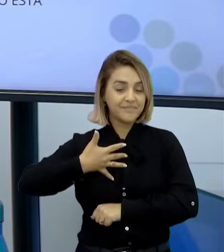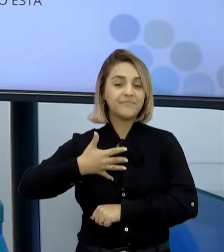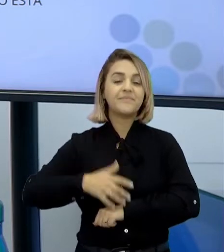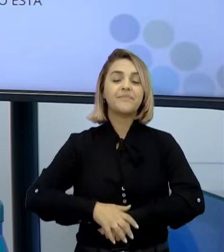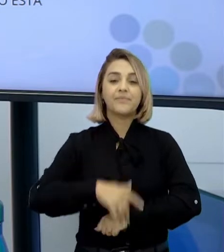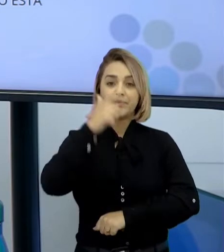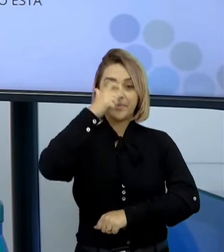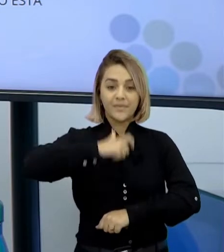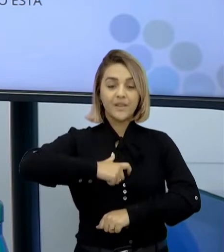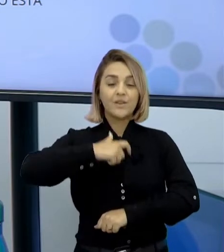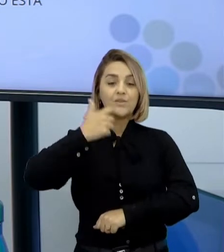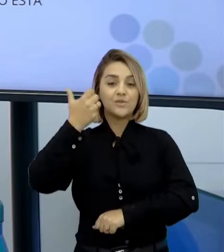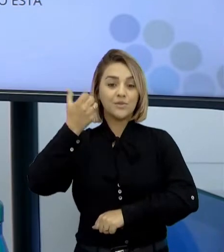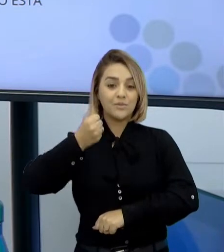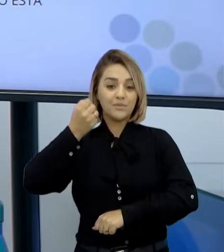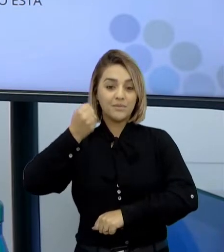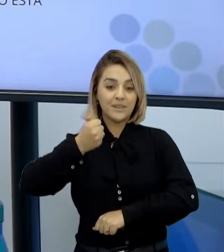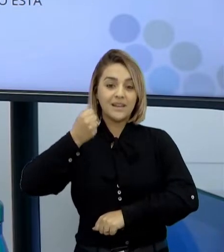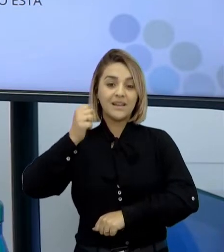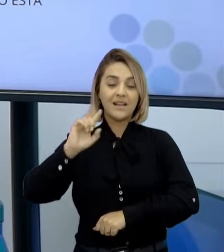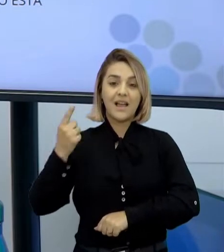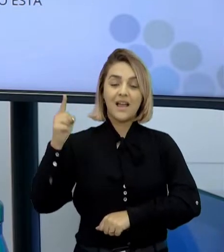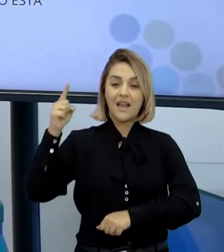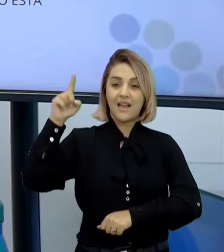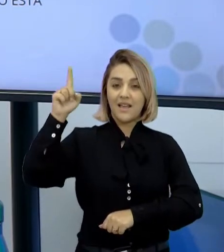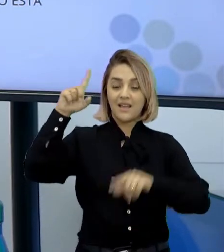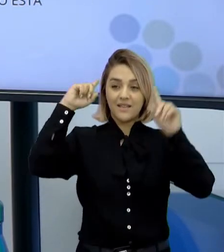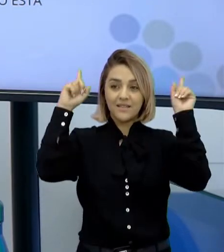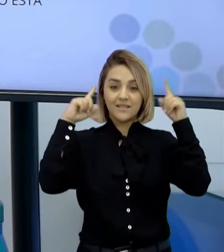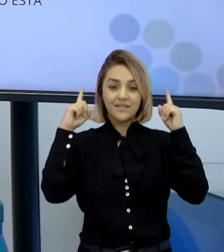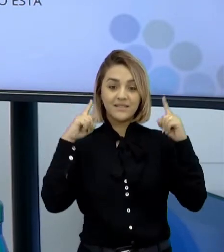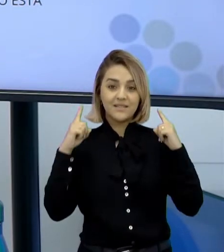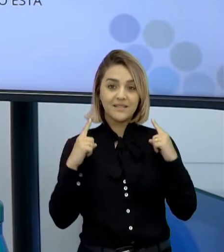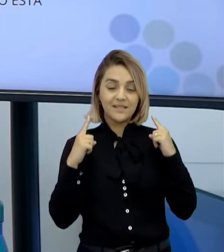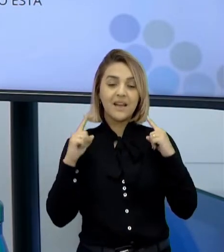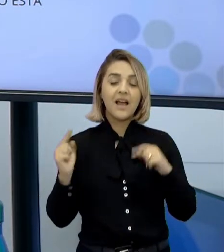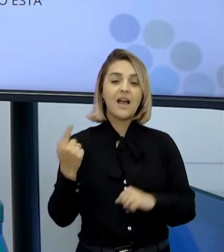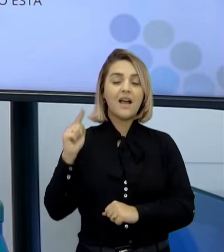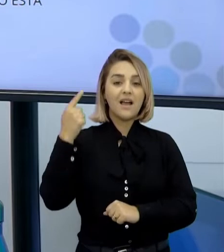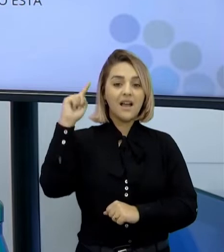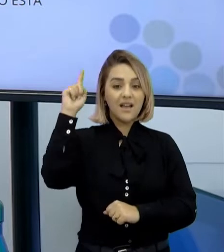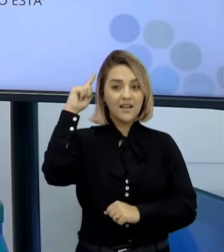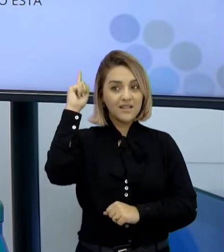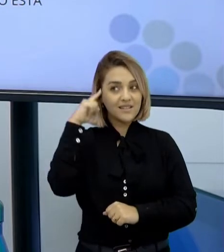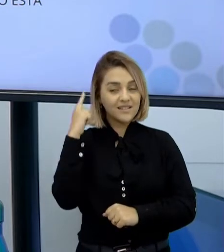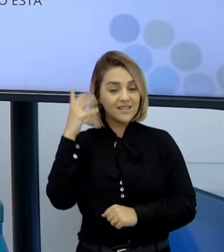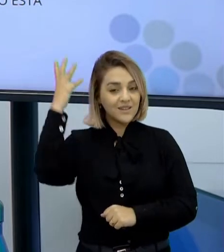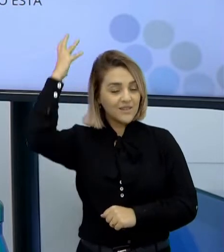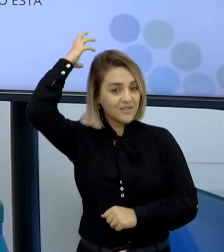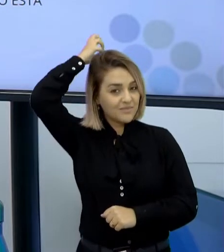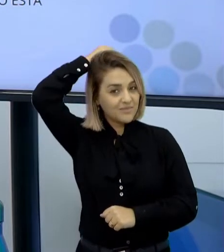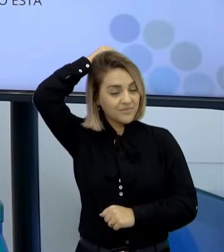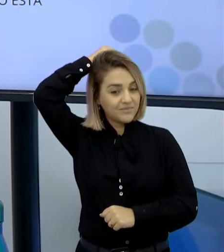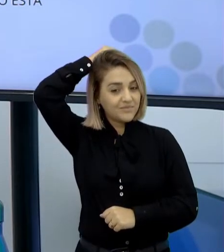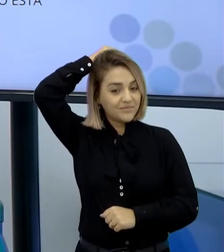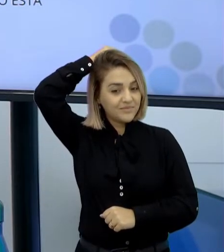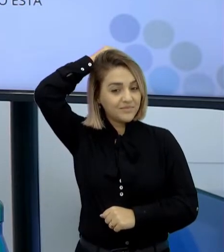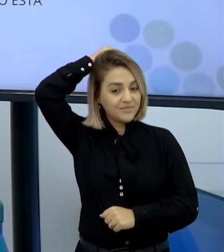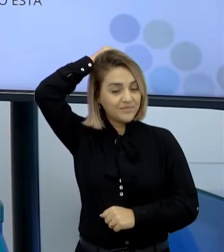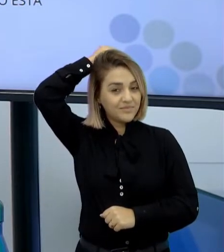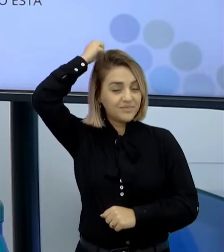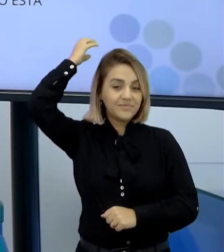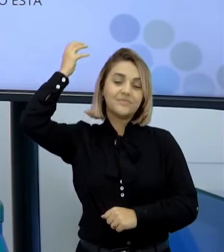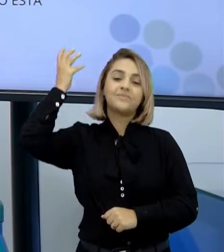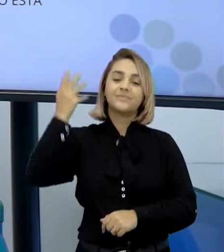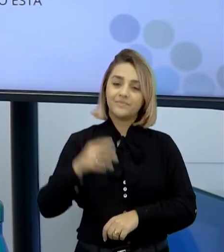sou branca, alta, cabelos cacheados na altura dos ombros. Hoje eu estou com eles amarrados, né? Aí como se fosse um rabo